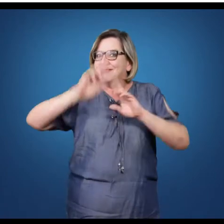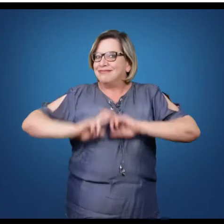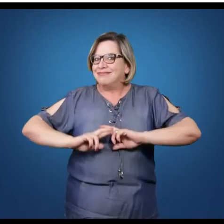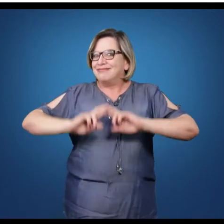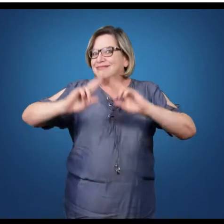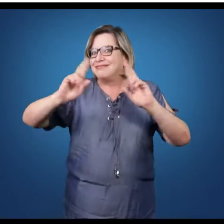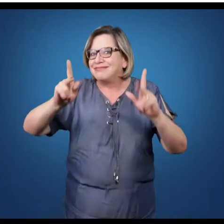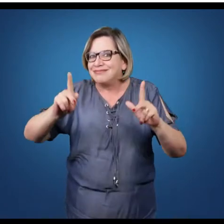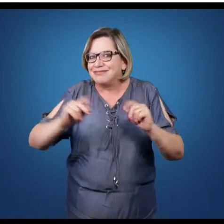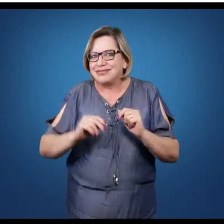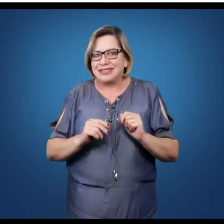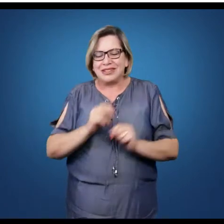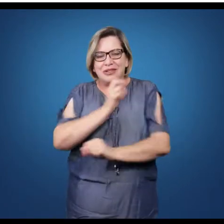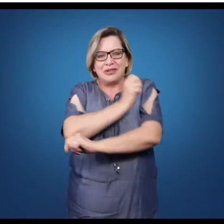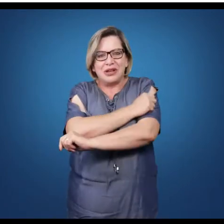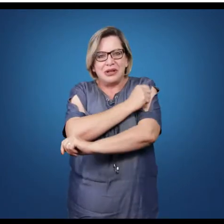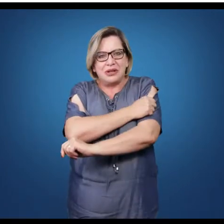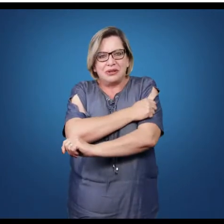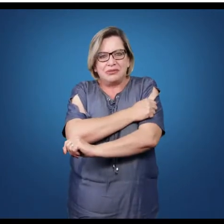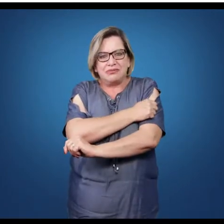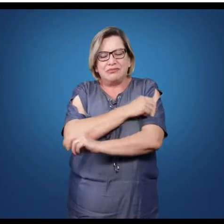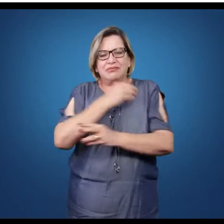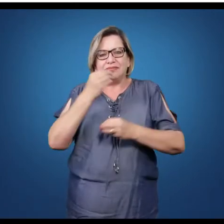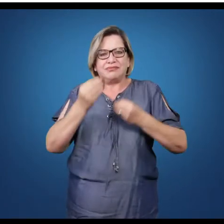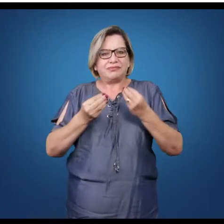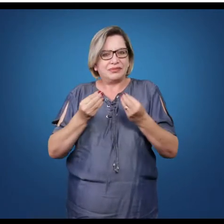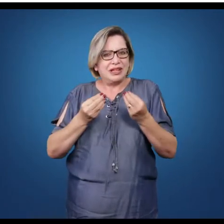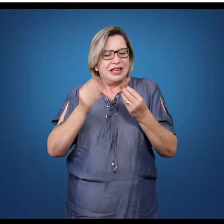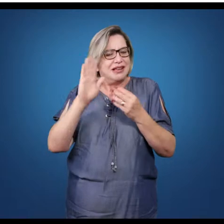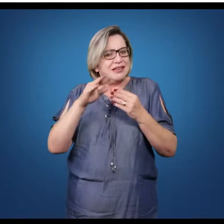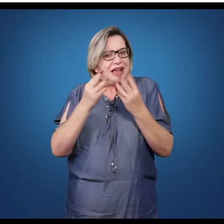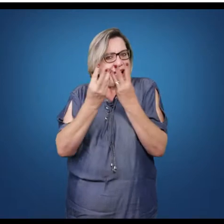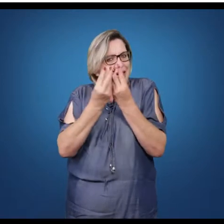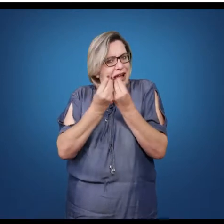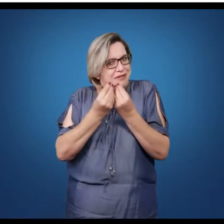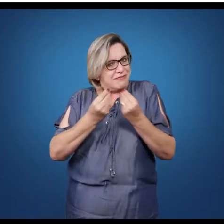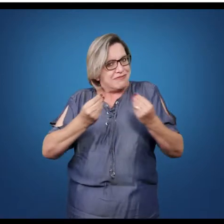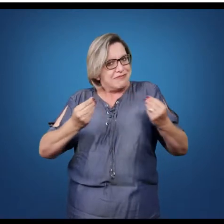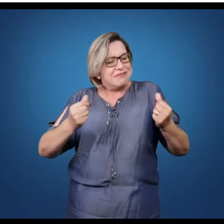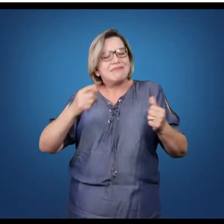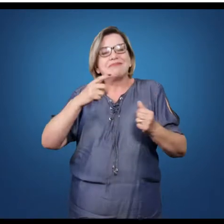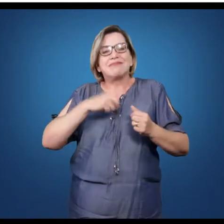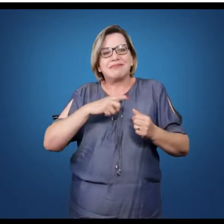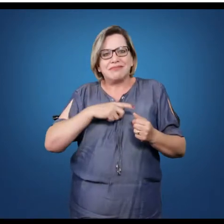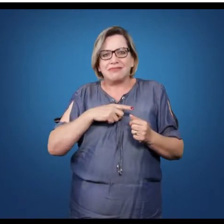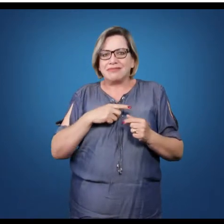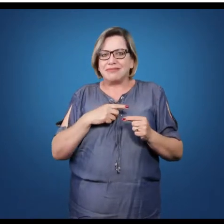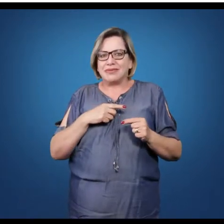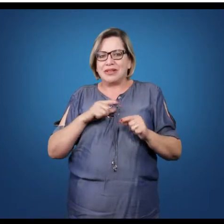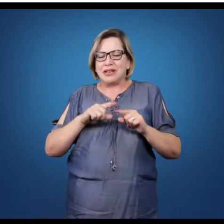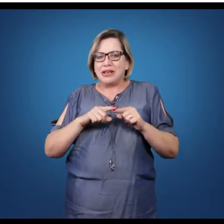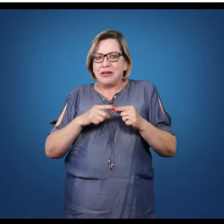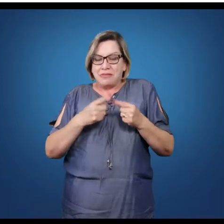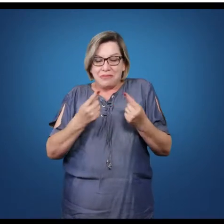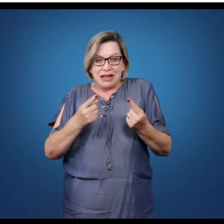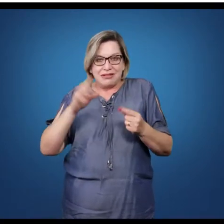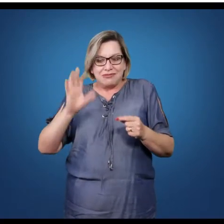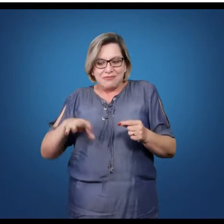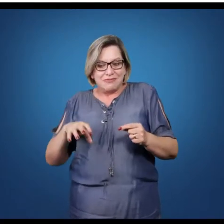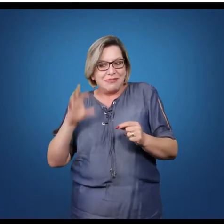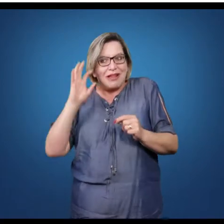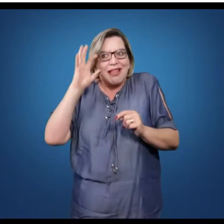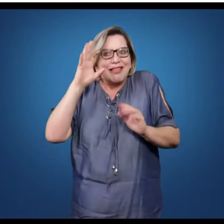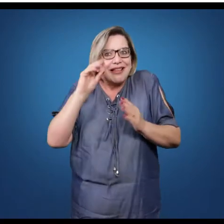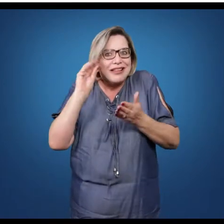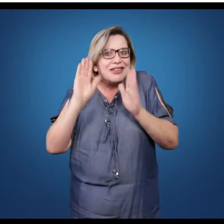Então, o aluno já vem para a escola com algumas habilidades já desenvolvidas. O basquete, muitas vezes o aluno